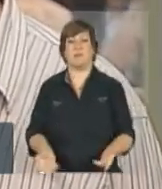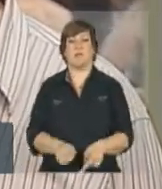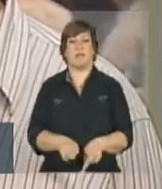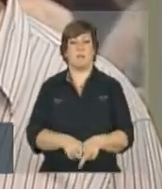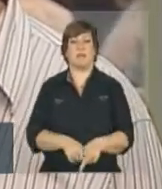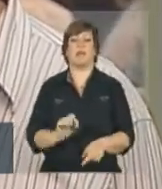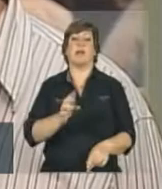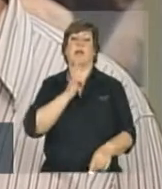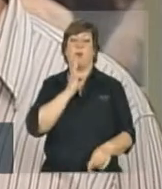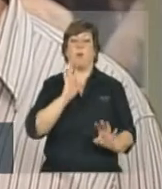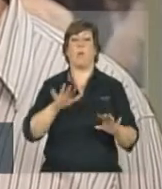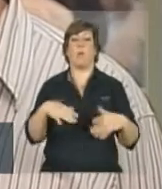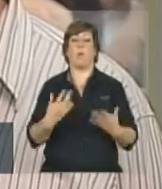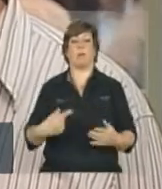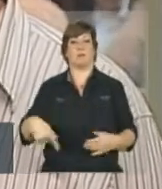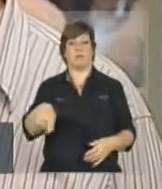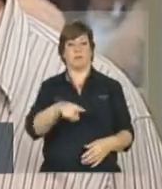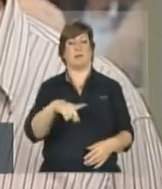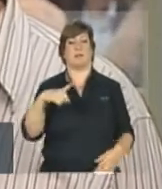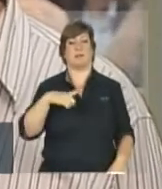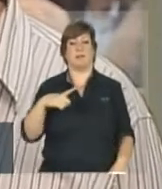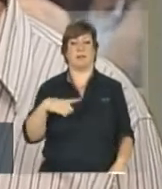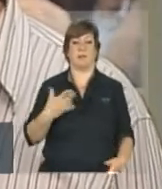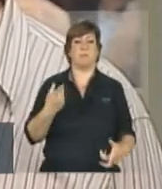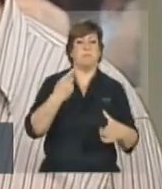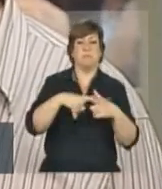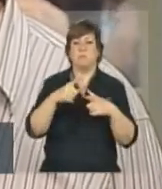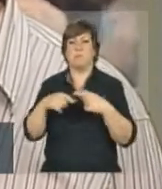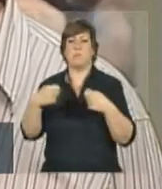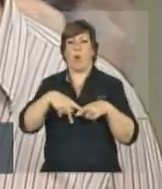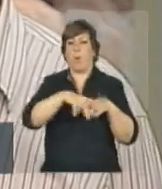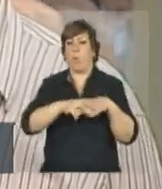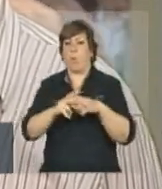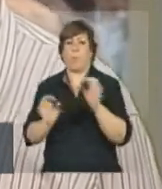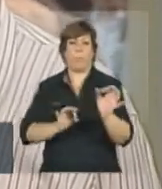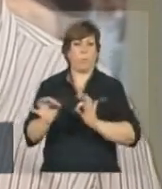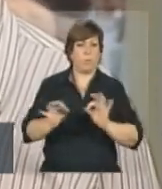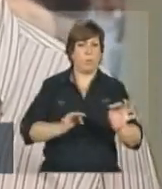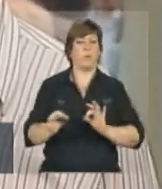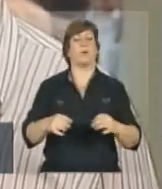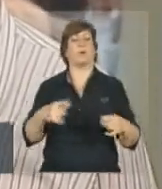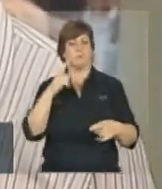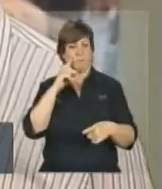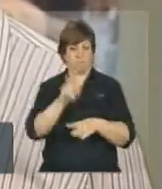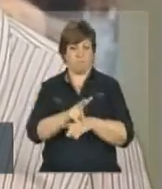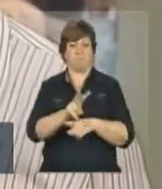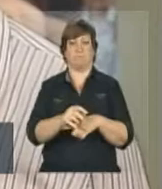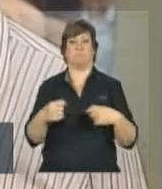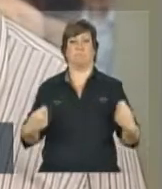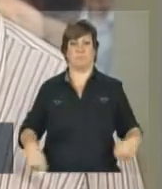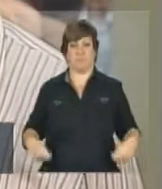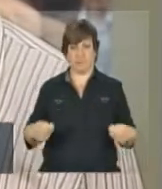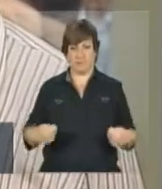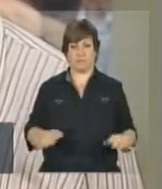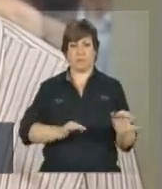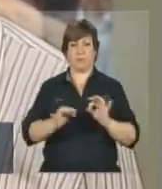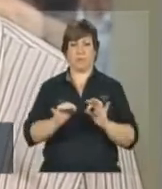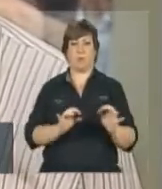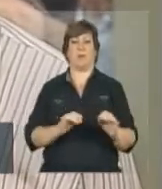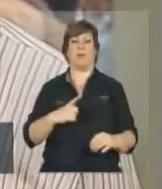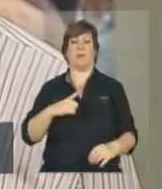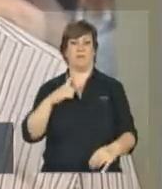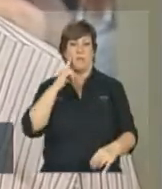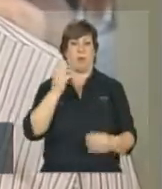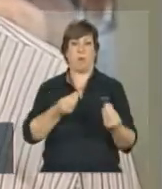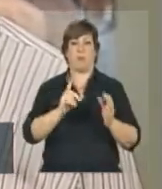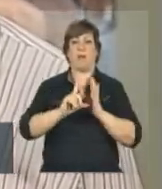reconhecer quando existem problemas que precisam ser adequados em função de adequação de projeto, em função de